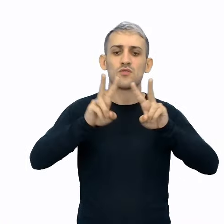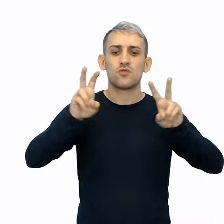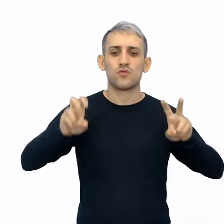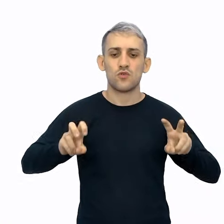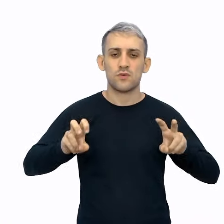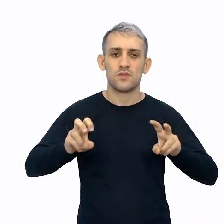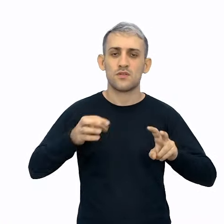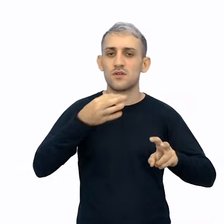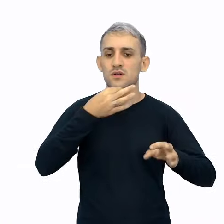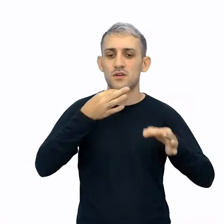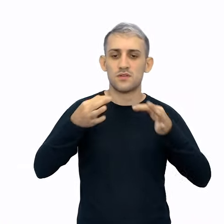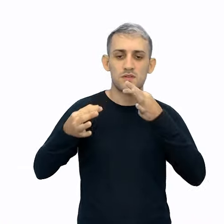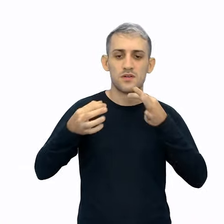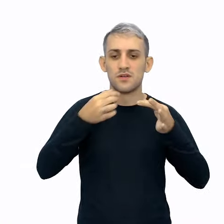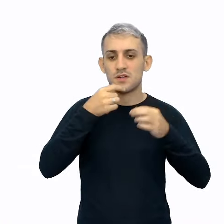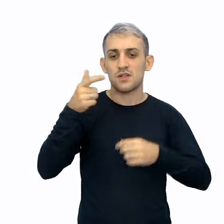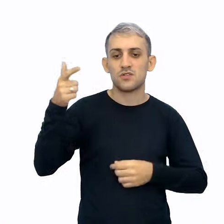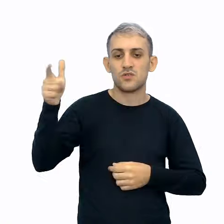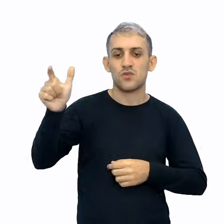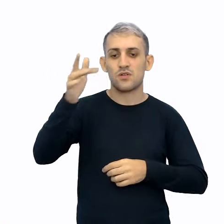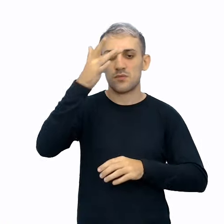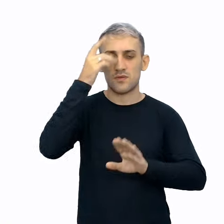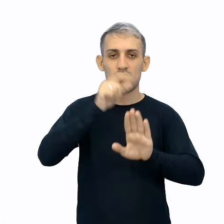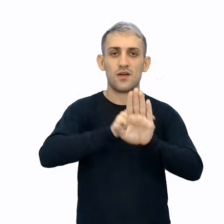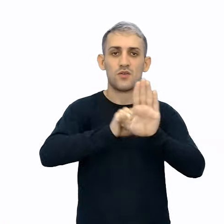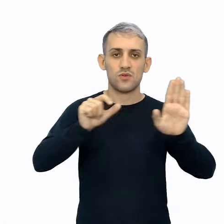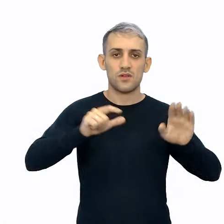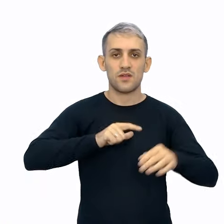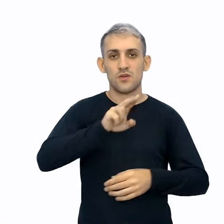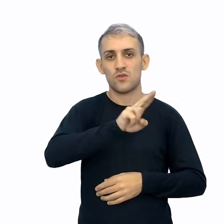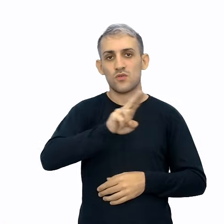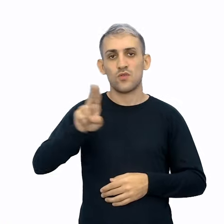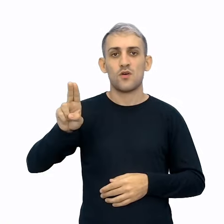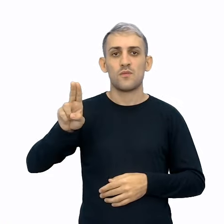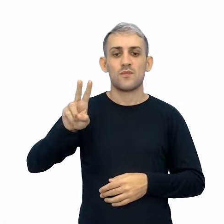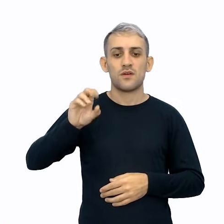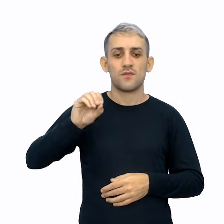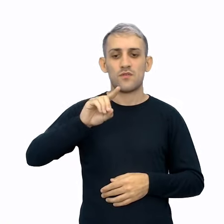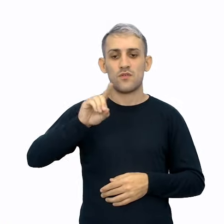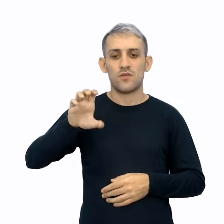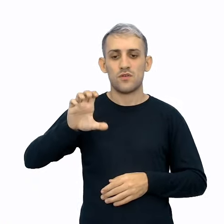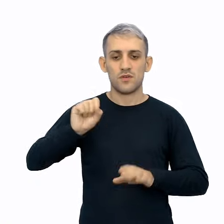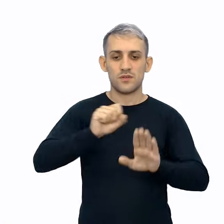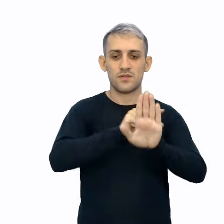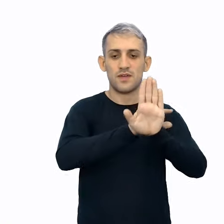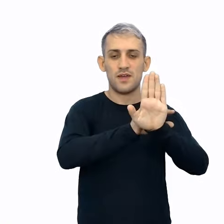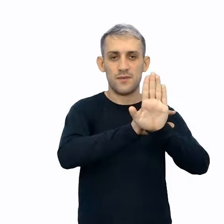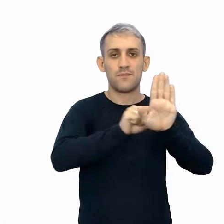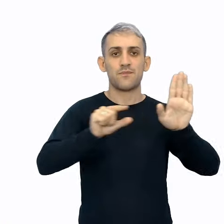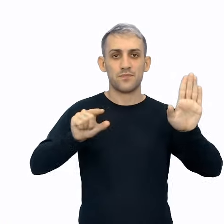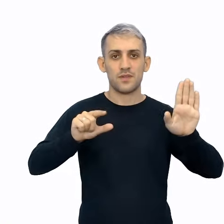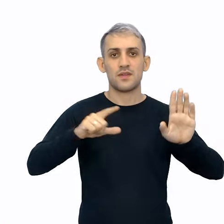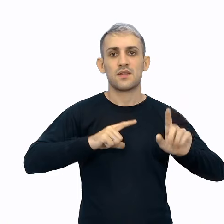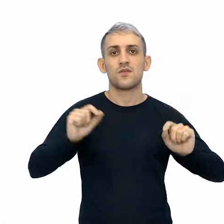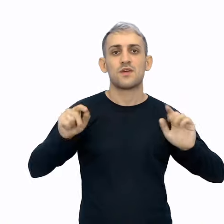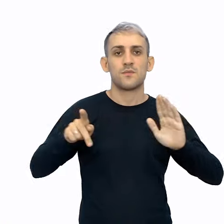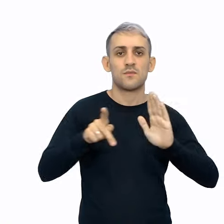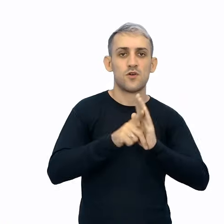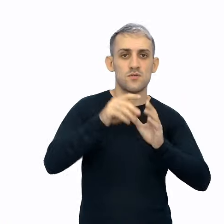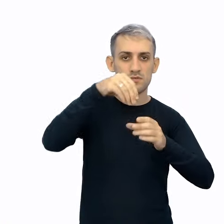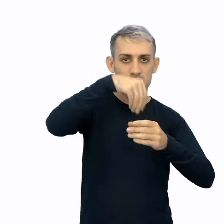argumentos de outros autores que nós chamamos de vozes de outros autores que vão ser levados para o